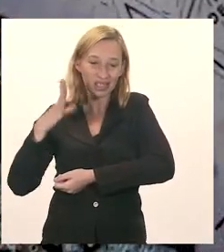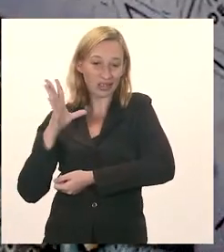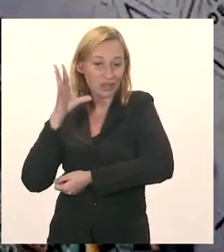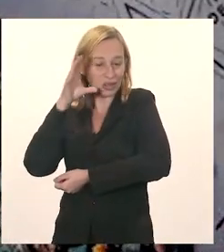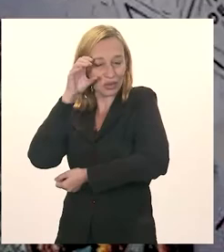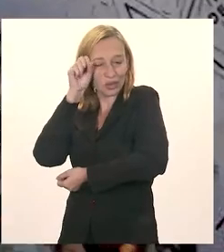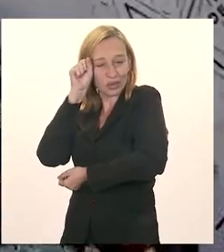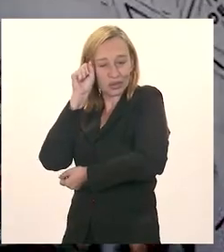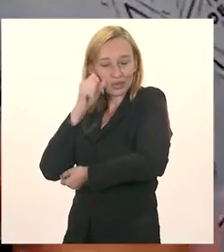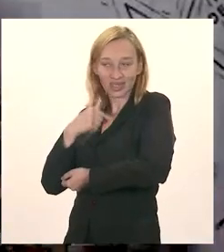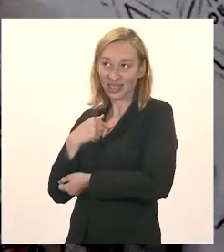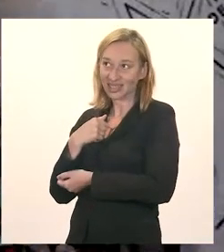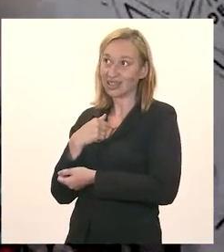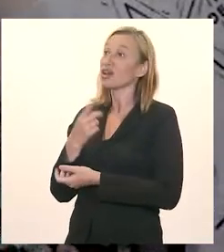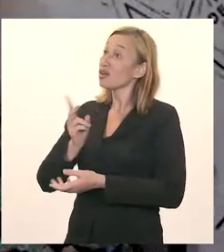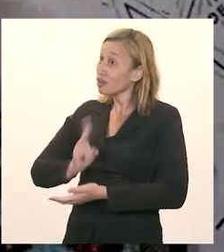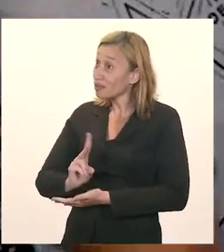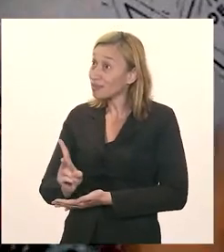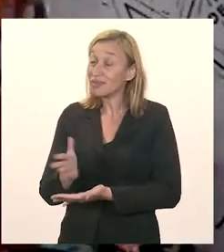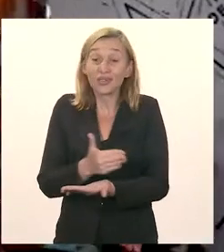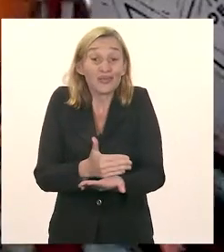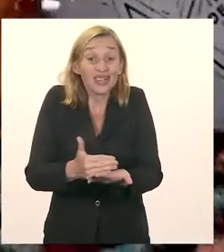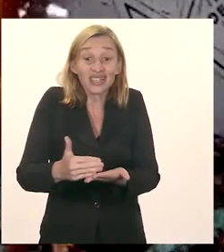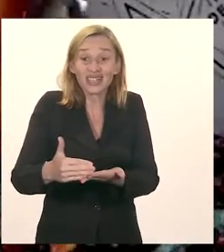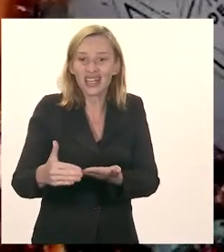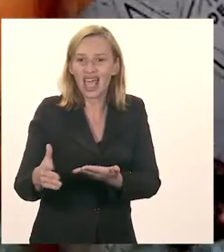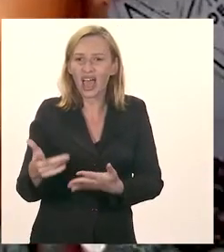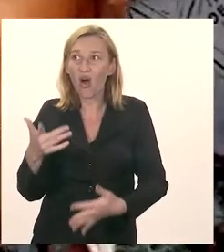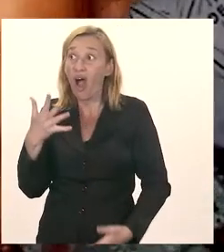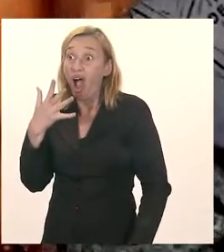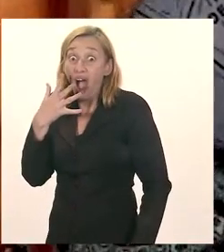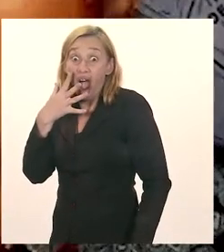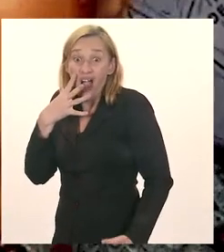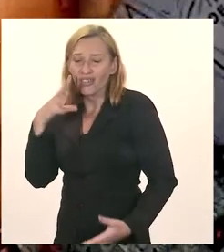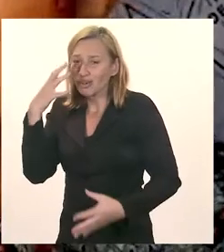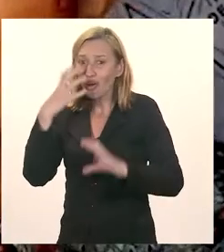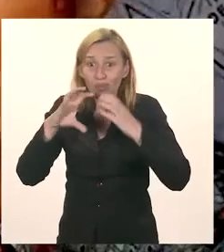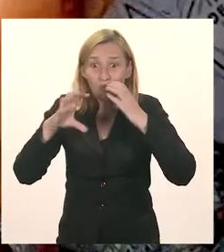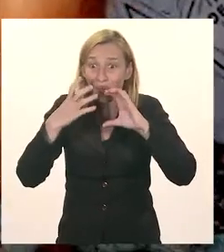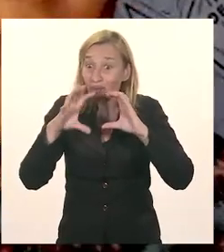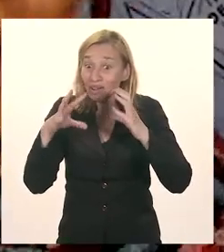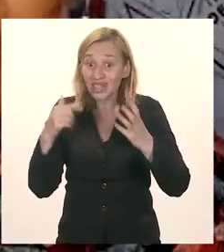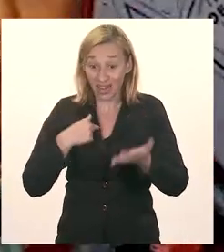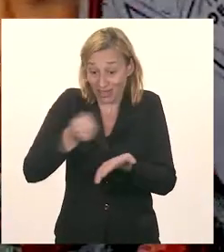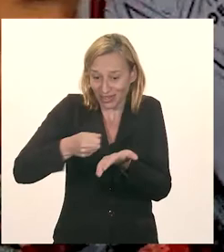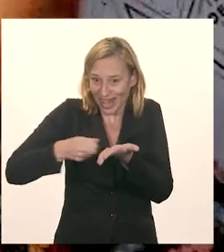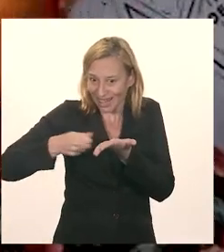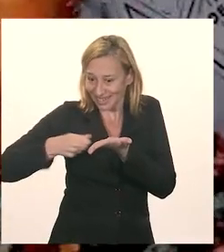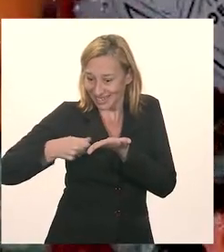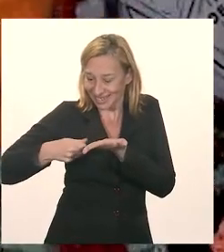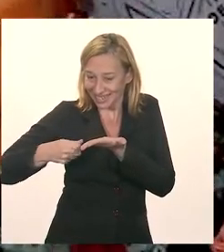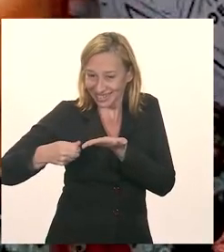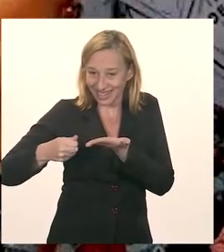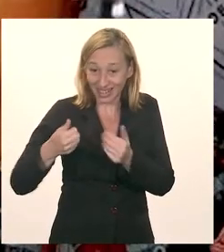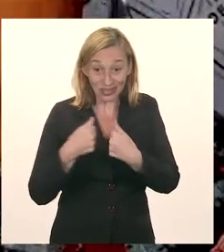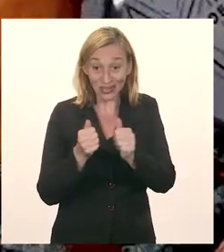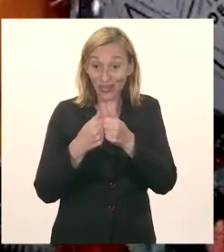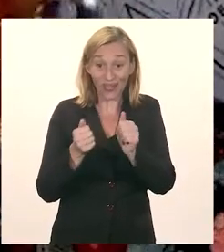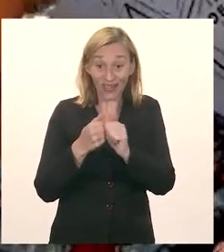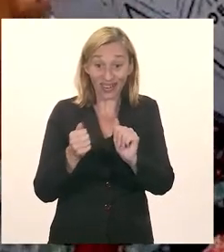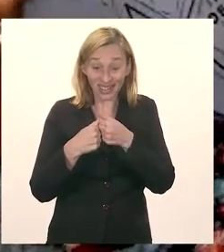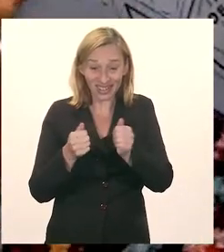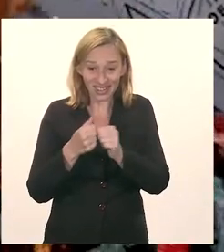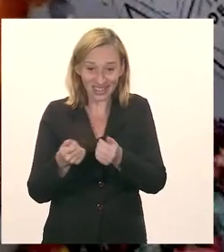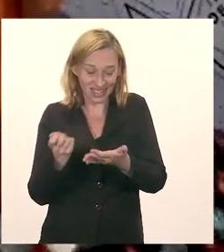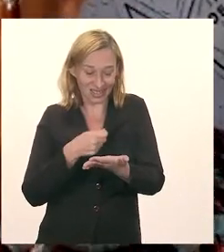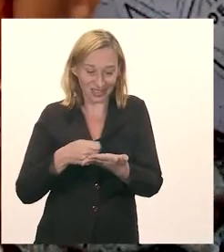fazia dormir. Então foi assim, eu comecei a dizer: gente, tu vai virar uma música. Vou anotar agora. E assim, no ônibus, né,